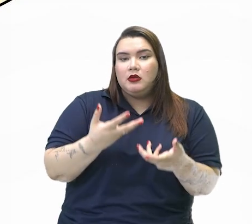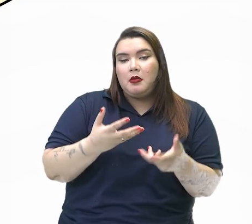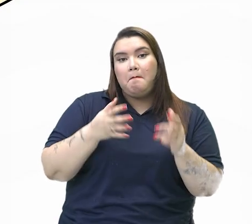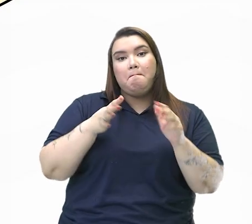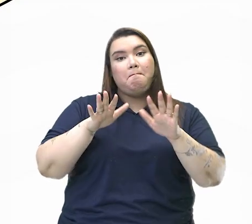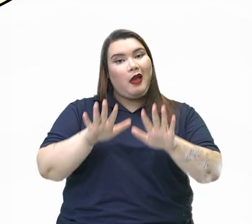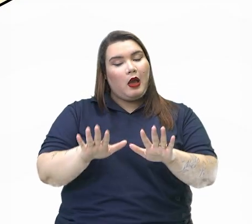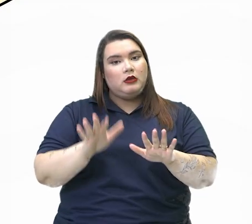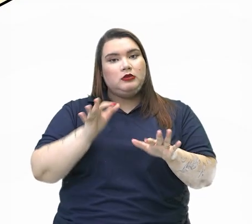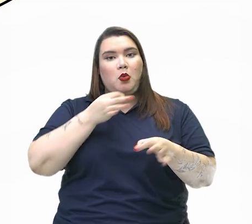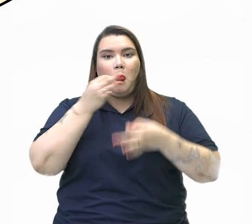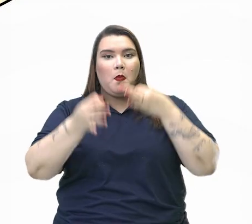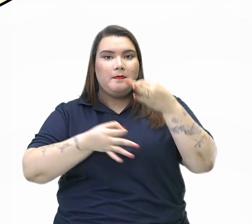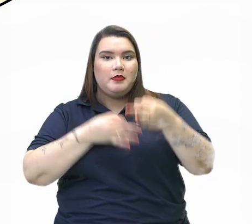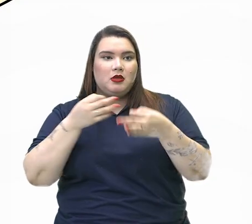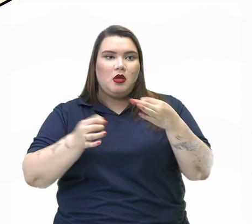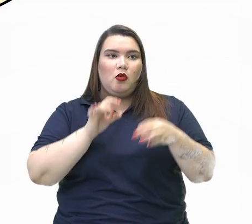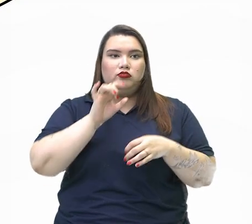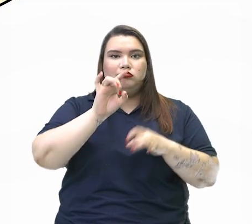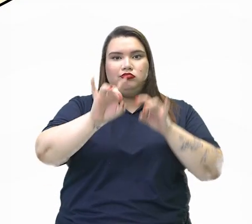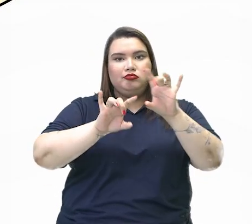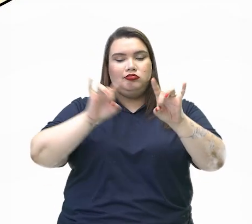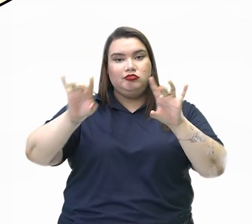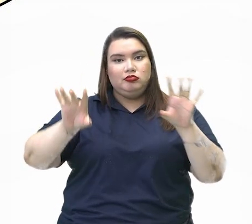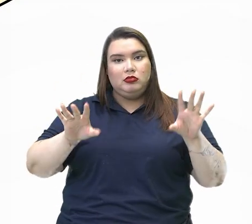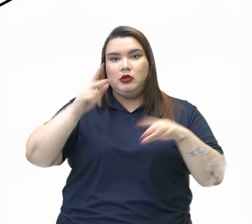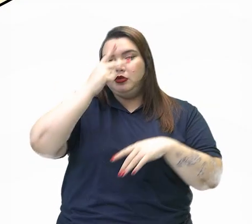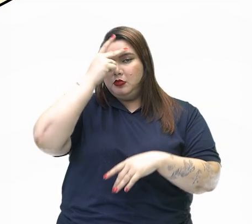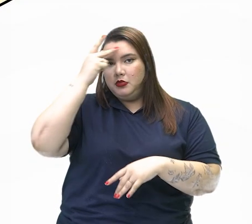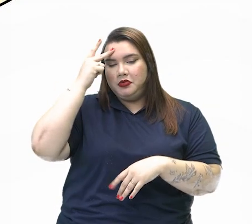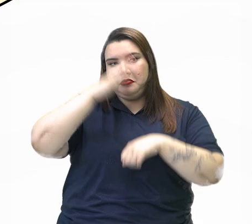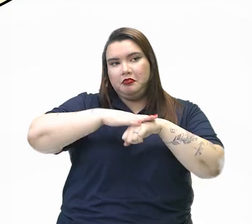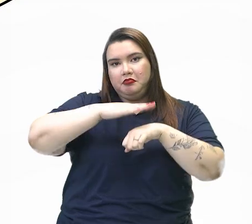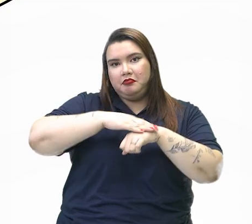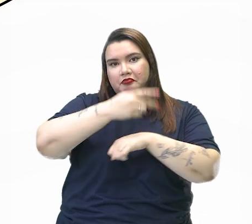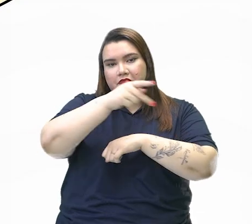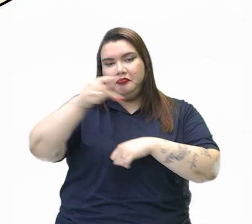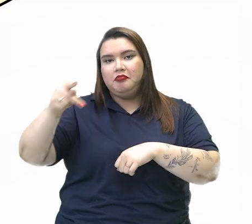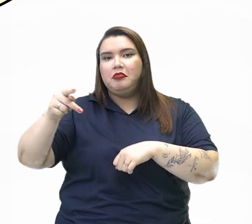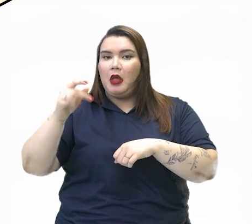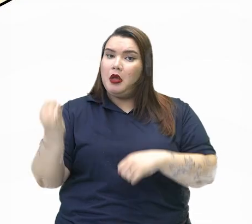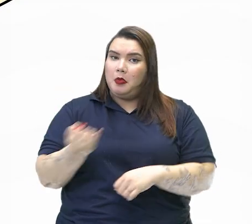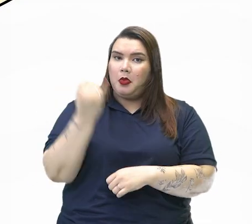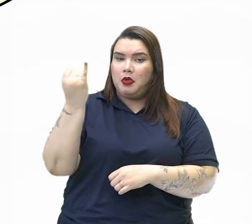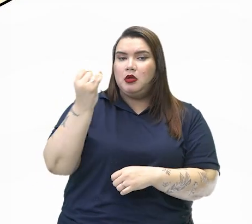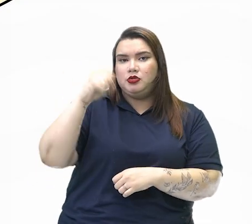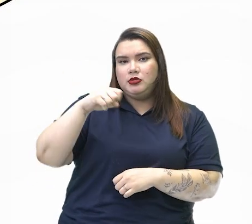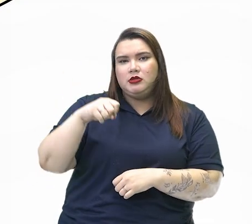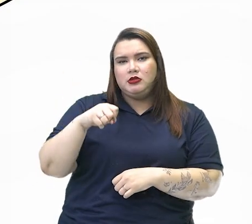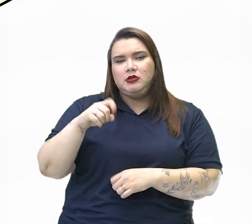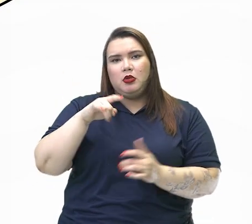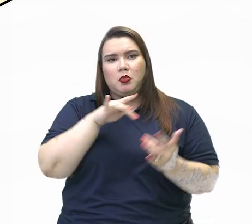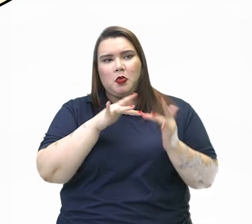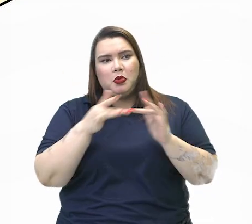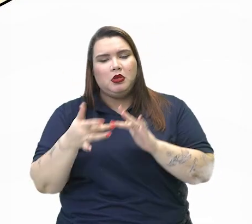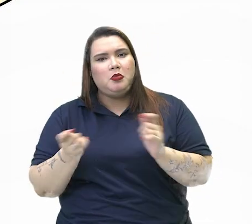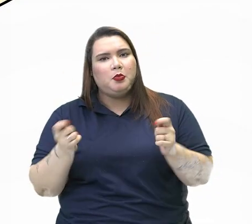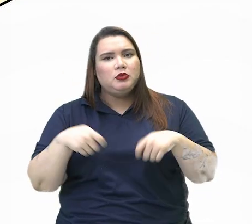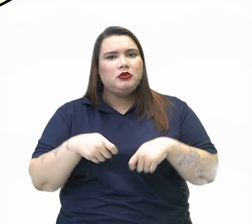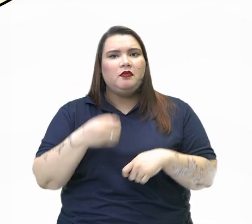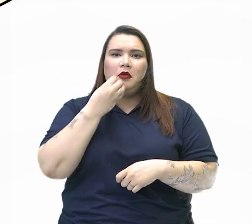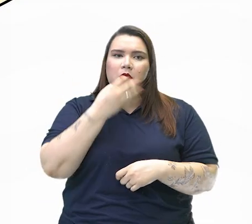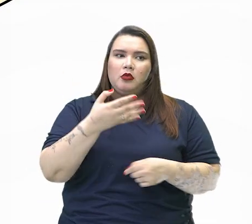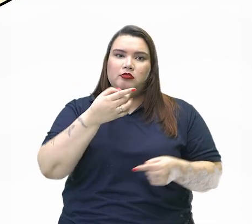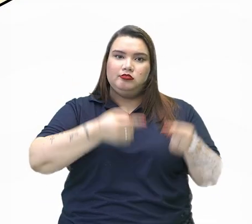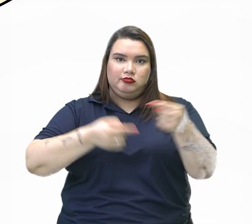pontos de vistas e, claro, que são relevantes, né, dentro desse contexto. Vale a pena o debate, infelizmente não na